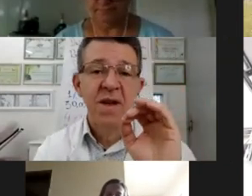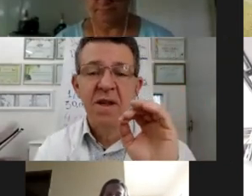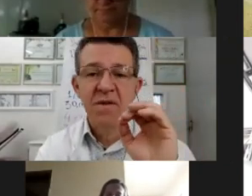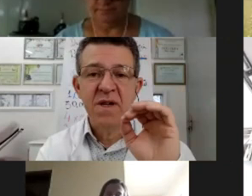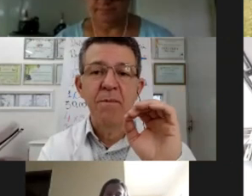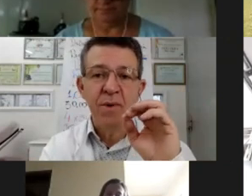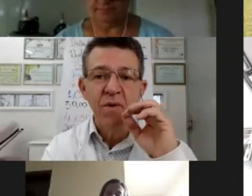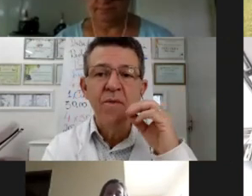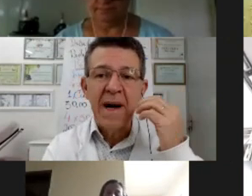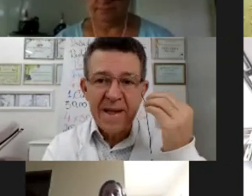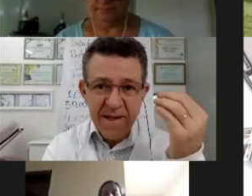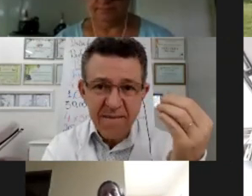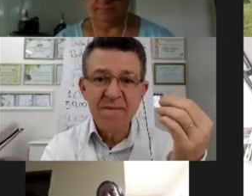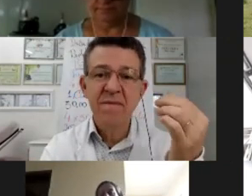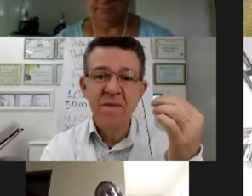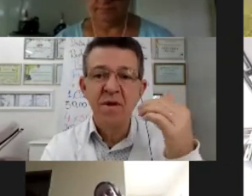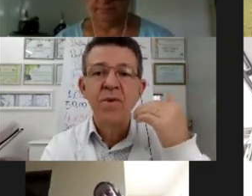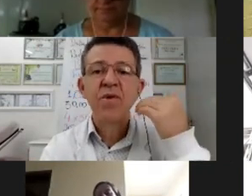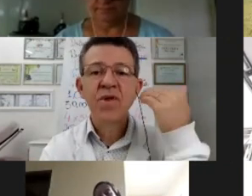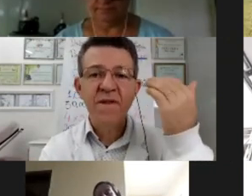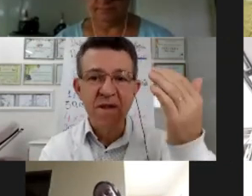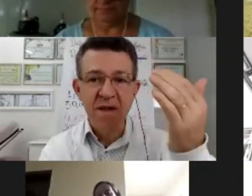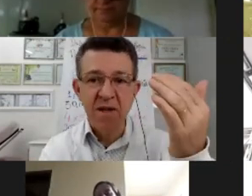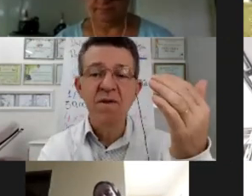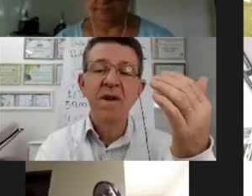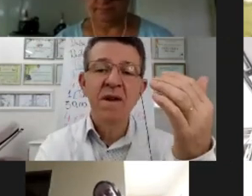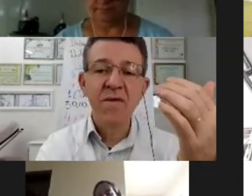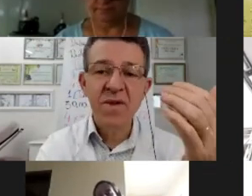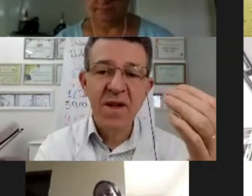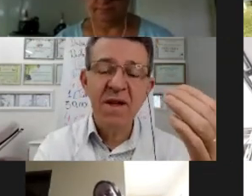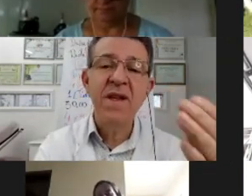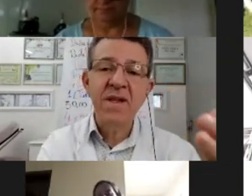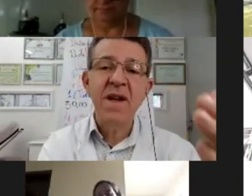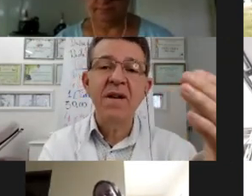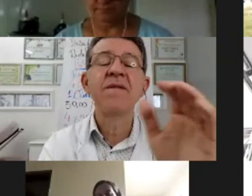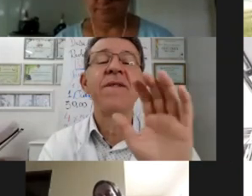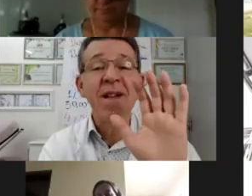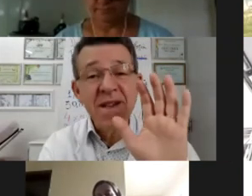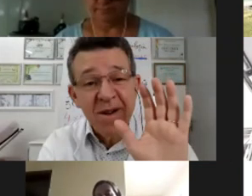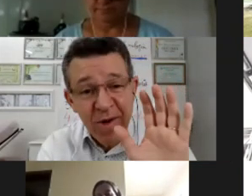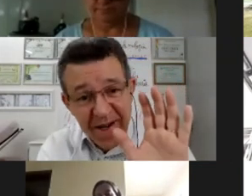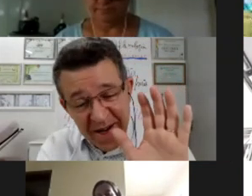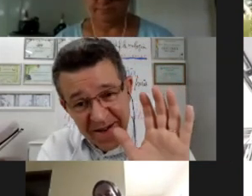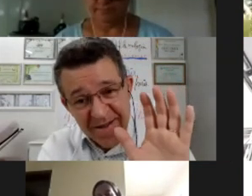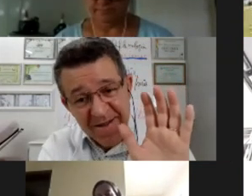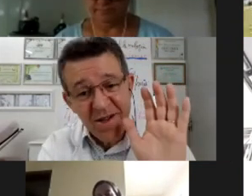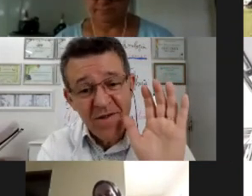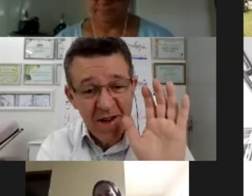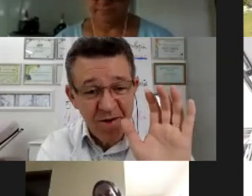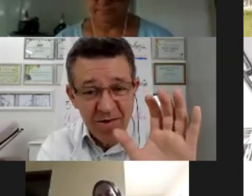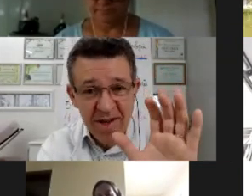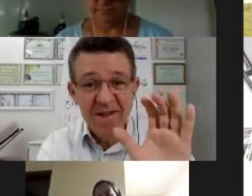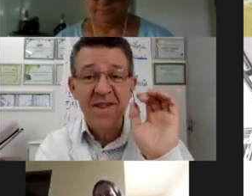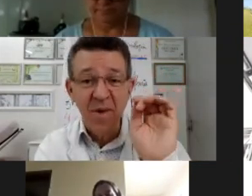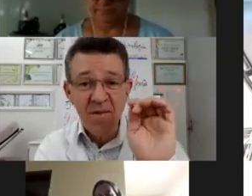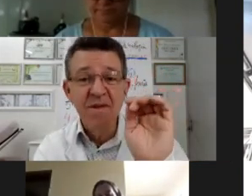entendi. Então você comprou o MAD, você comprou o curso avançado e você deveria Pois ter. Fica tranquila, a gente